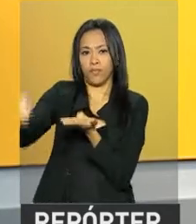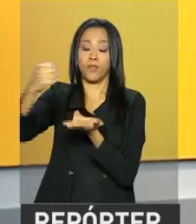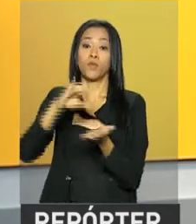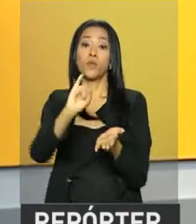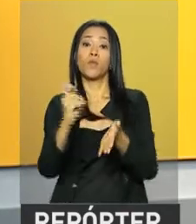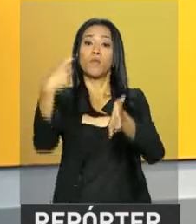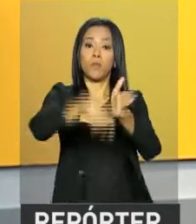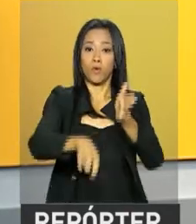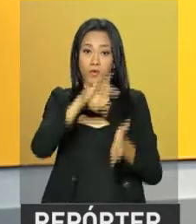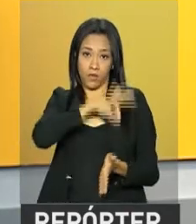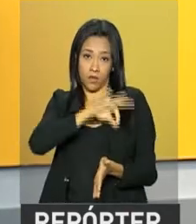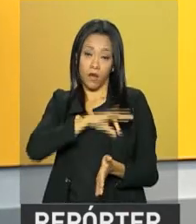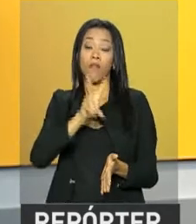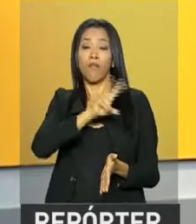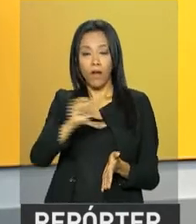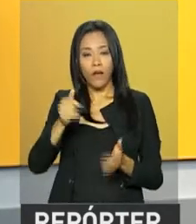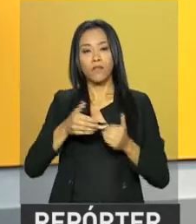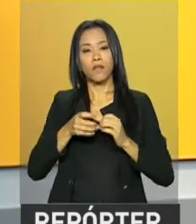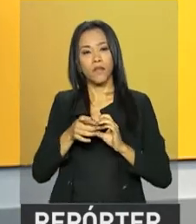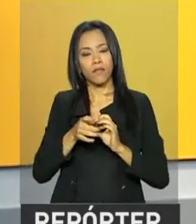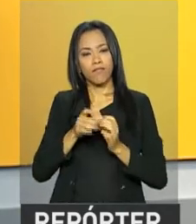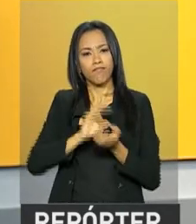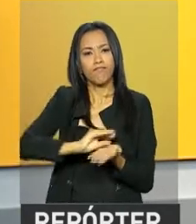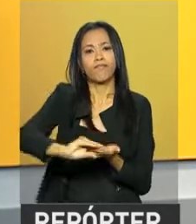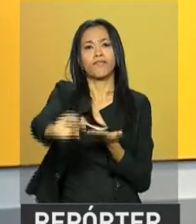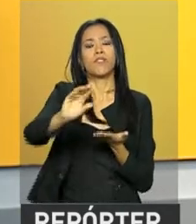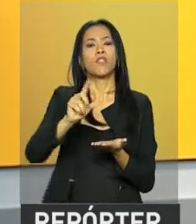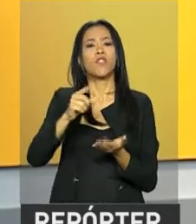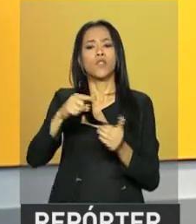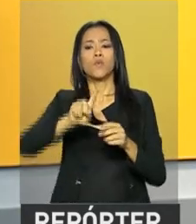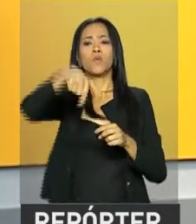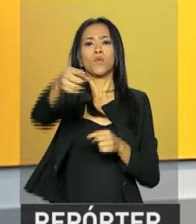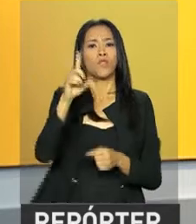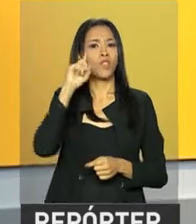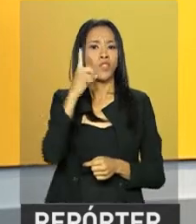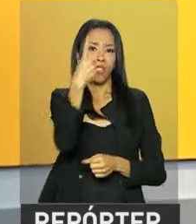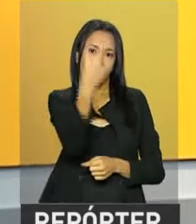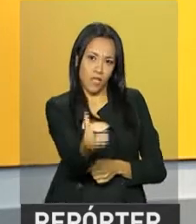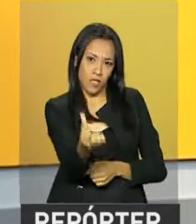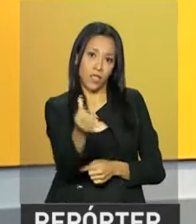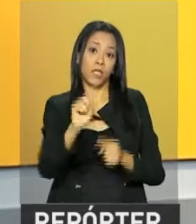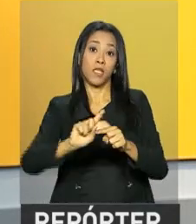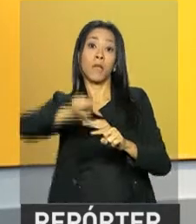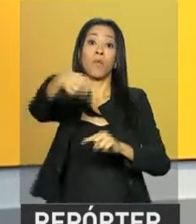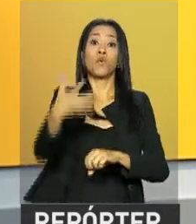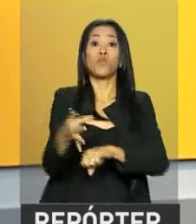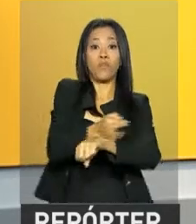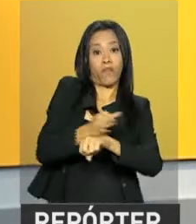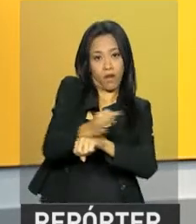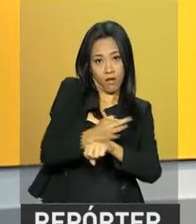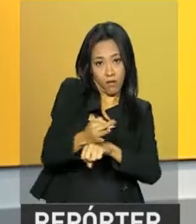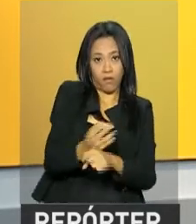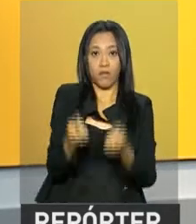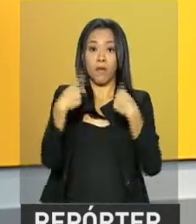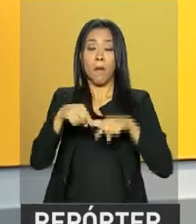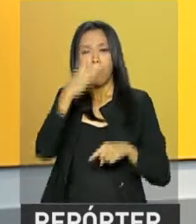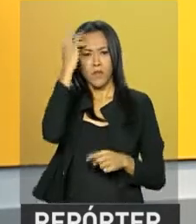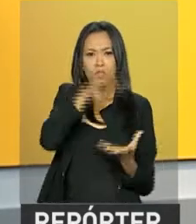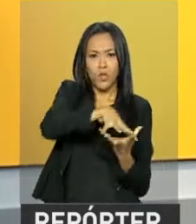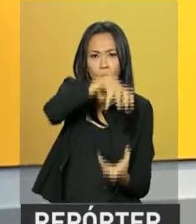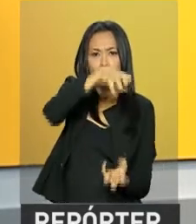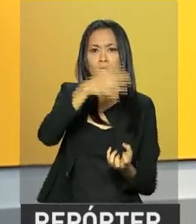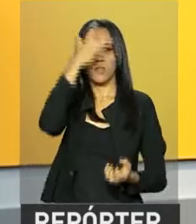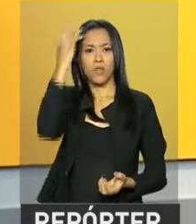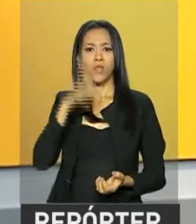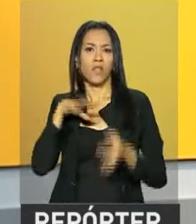Renda. O dinheiro será liberado no próximo dia 16, após o feriado de Corpus Christi. Idosos, pessoas com